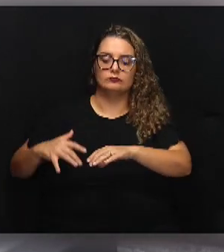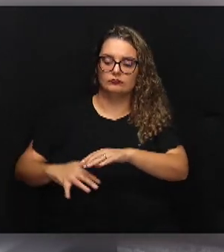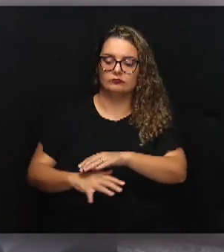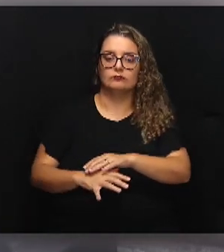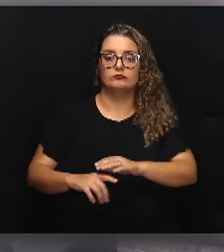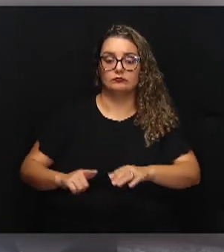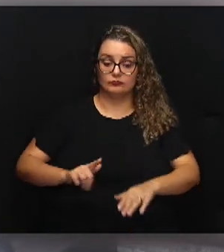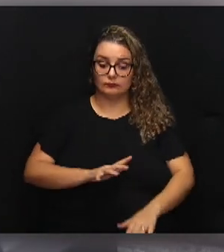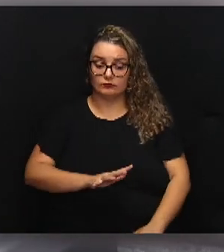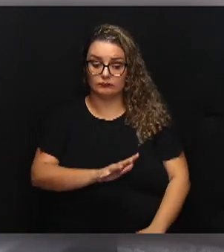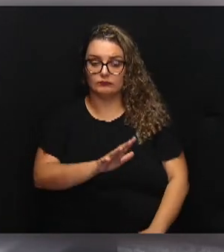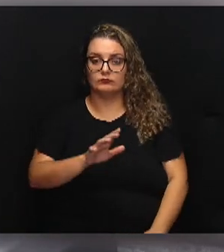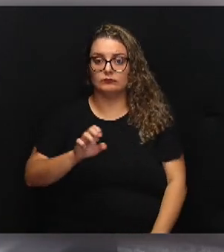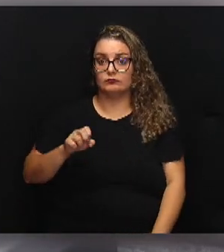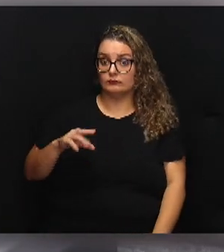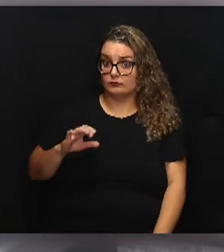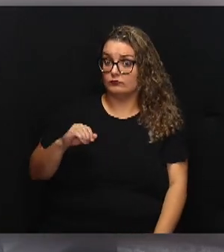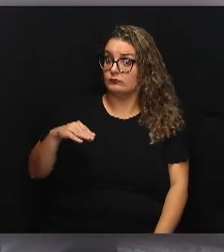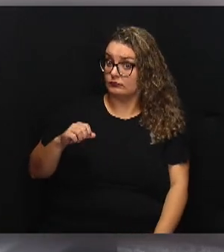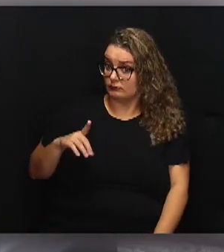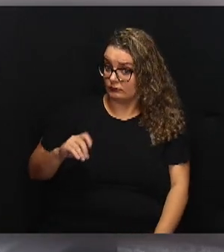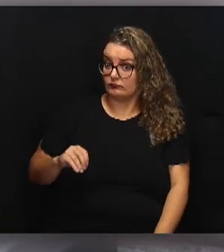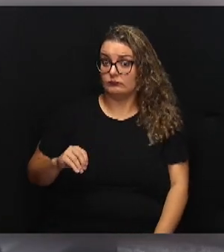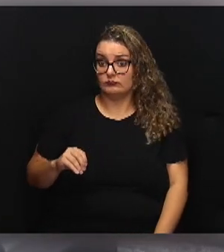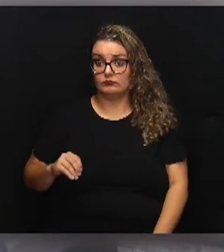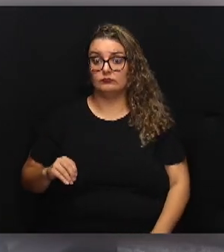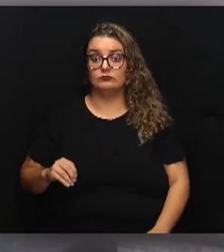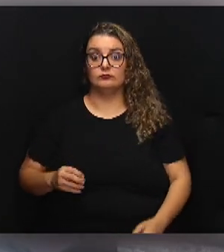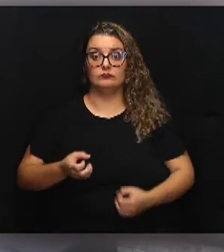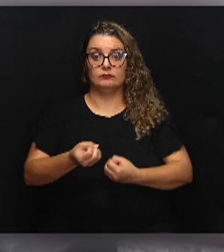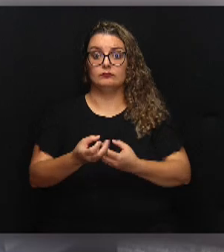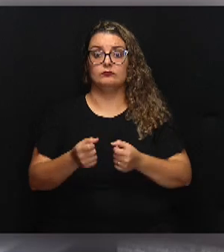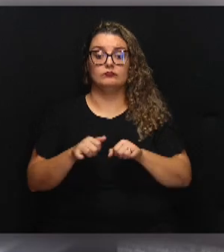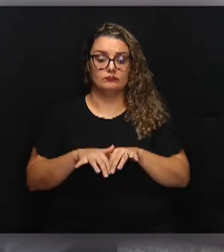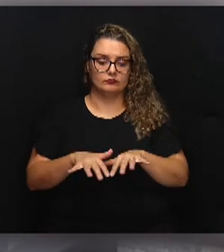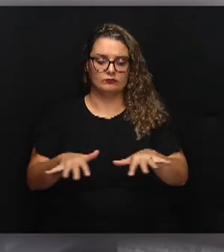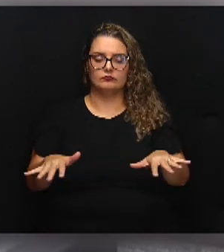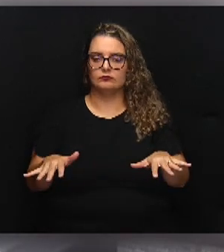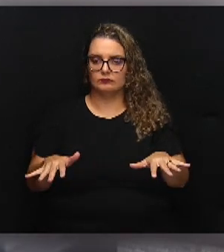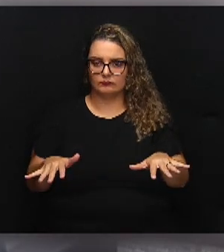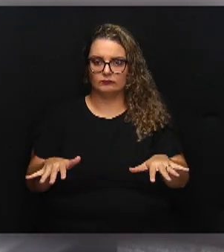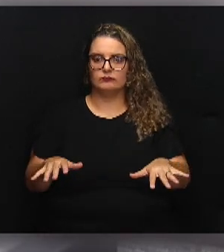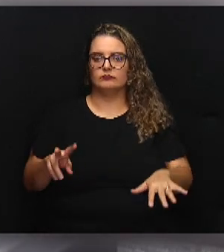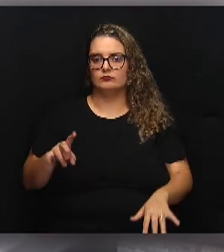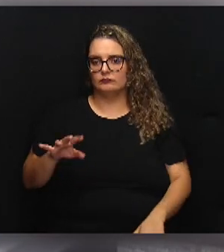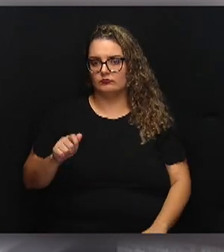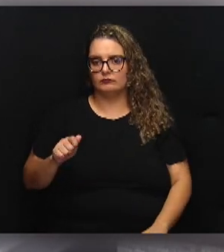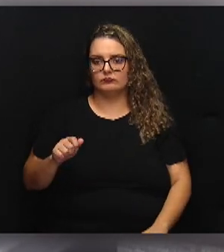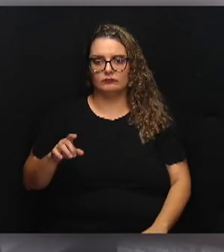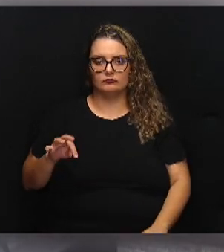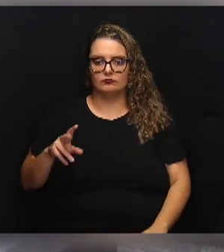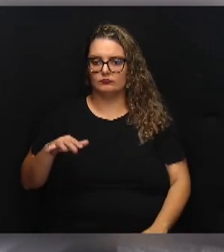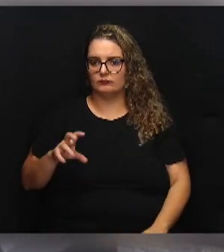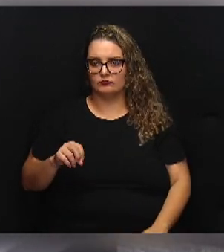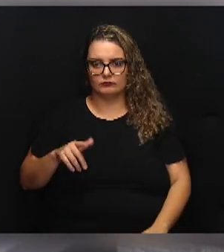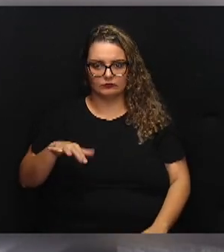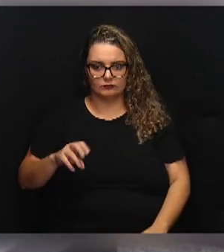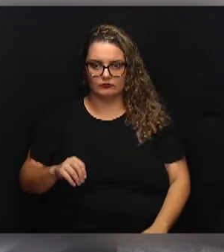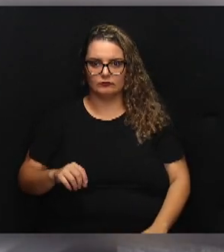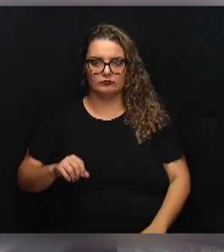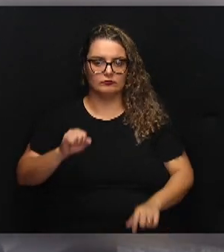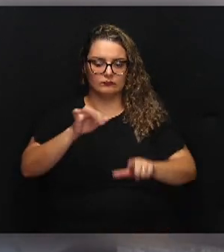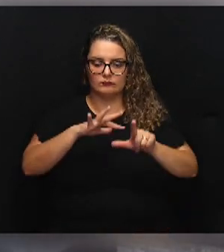gás encanado, transmissão de dados, né, vias de transmissão de dados, imagens, som,